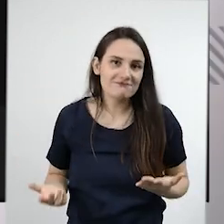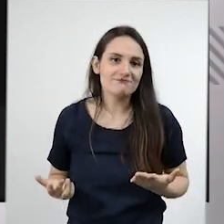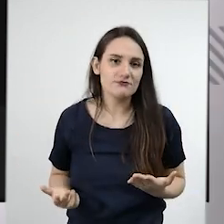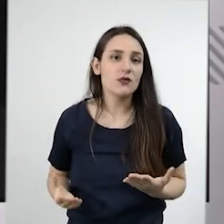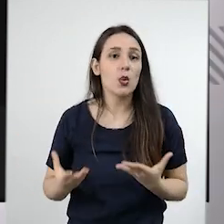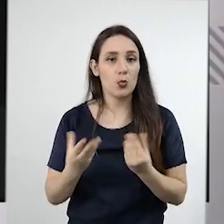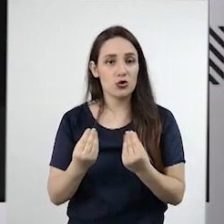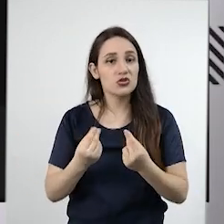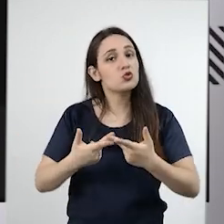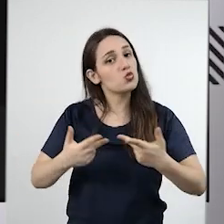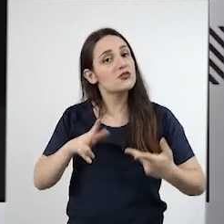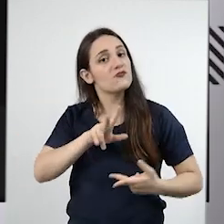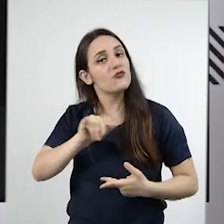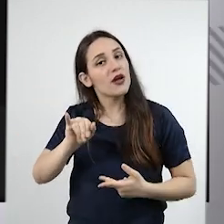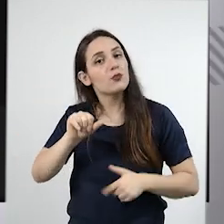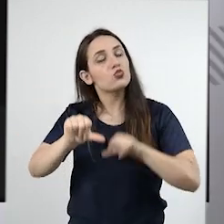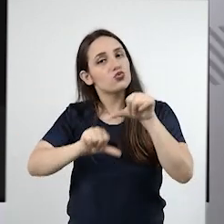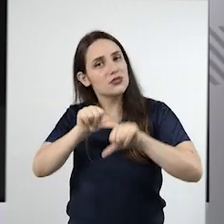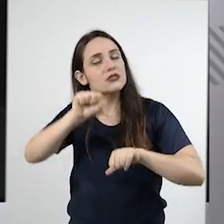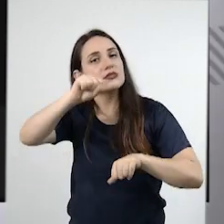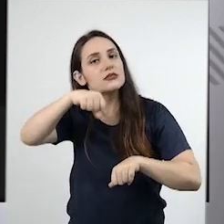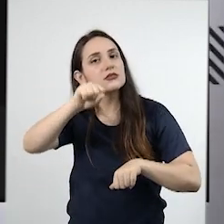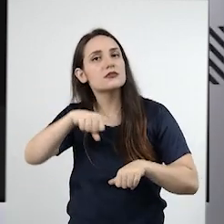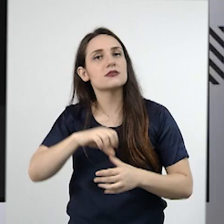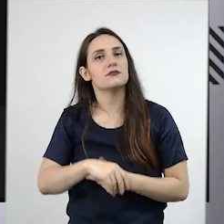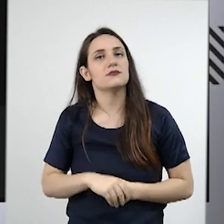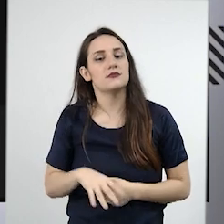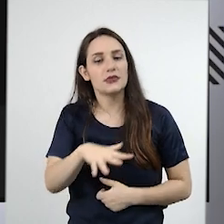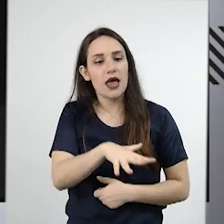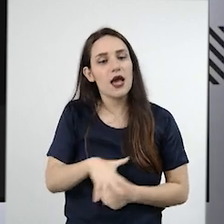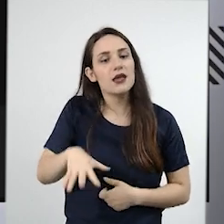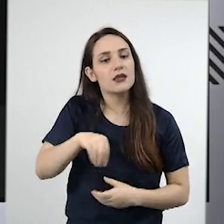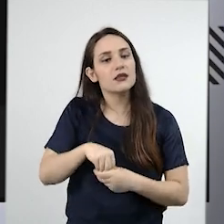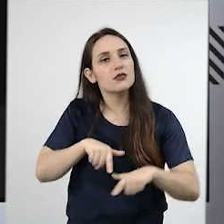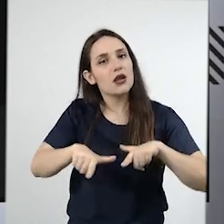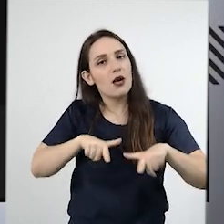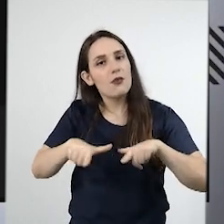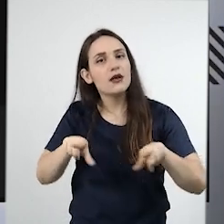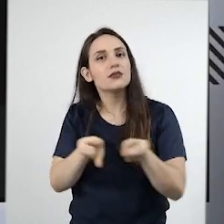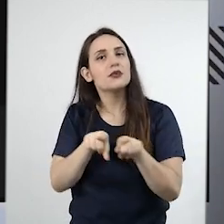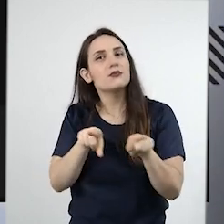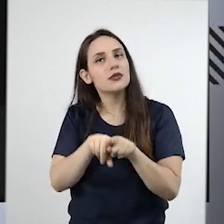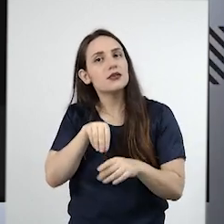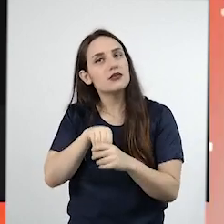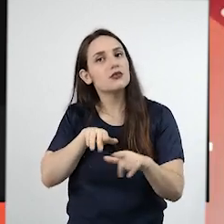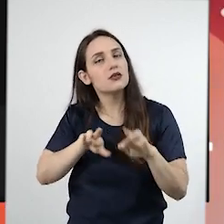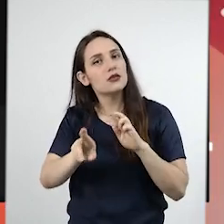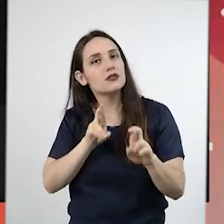aí dentro do nosso ambiente de trabalho, das nossas relações, por